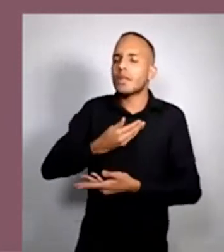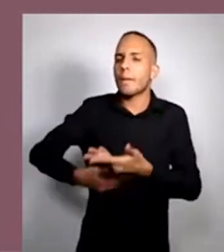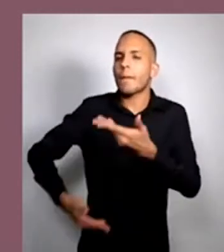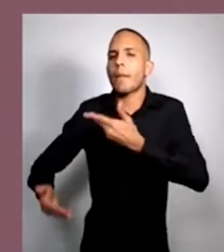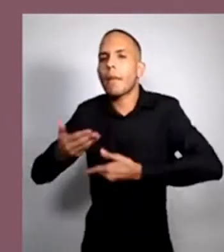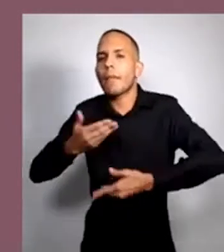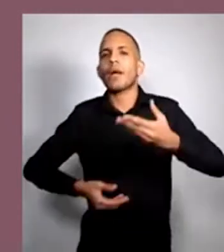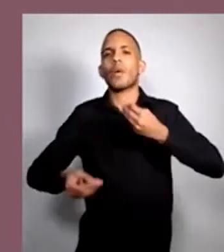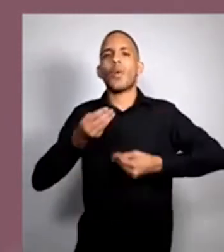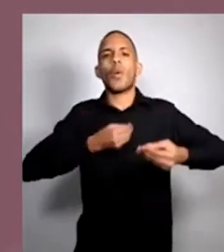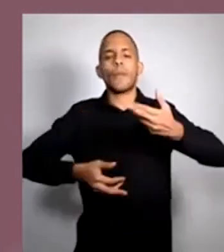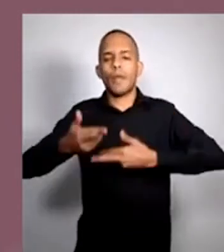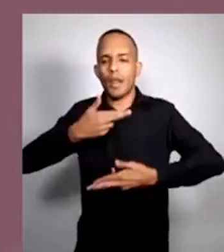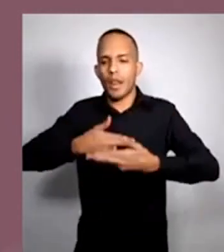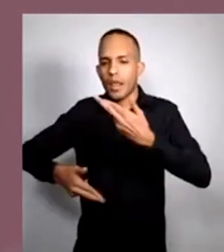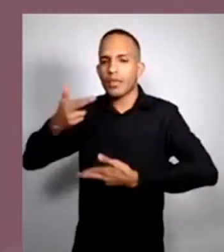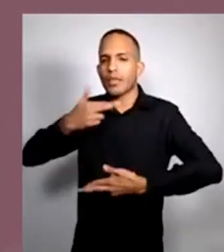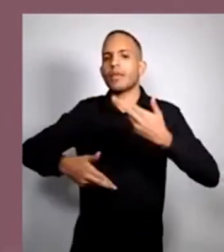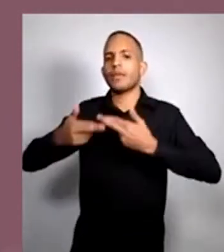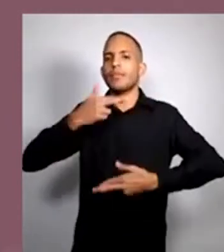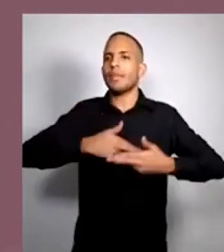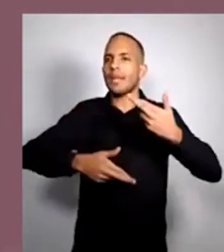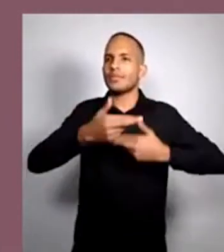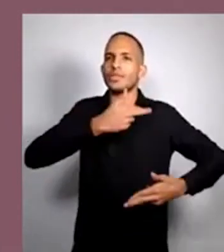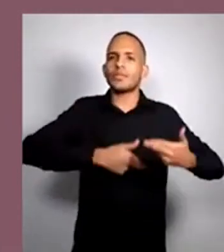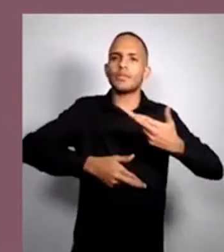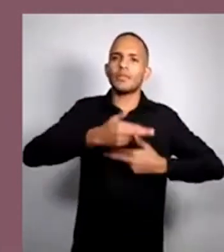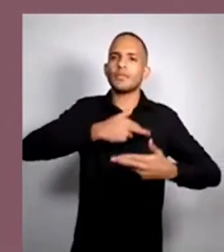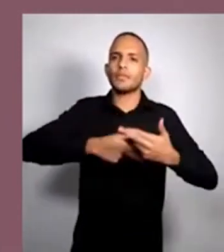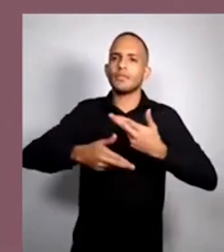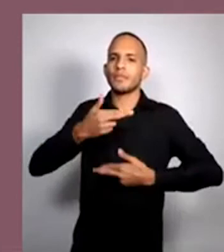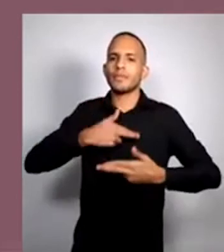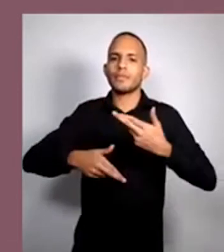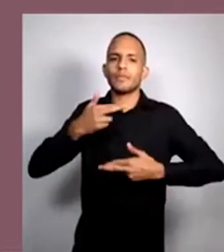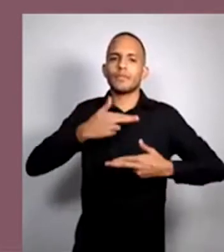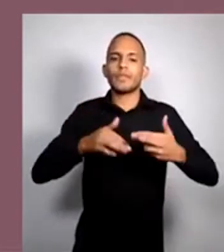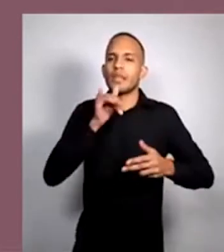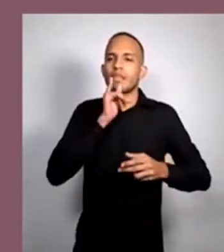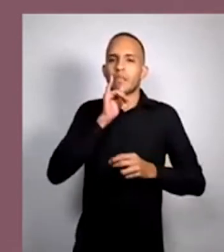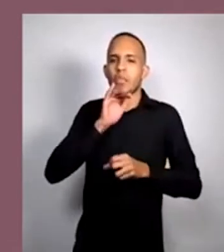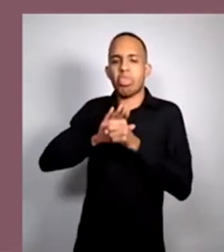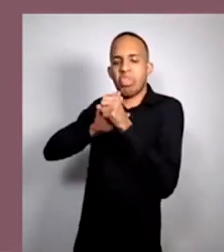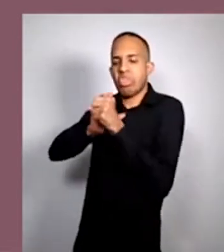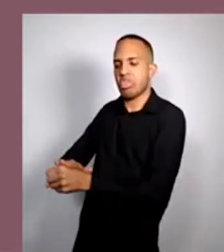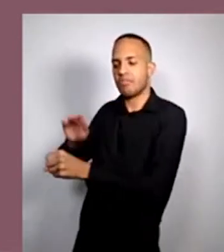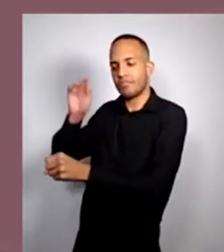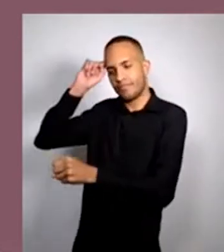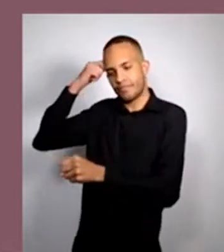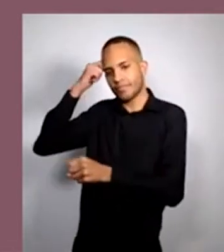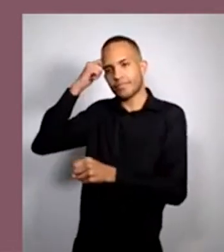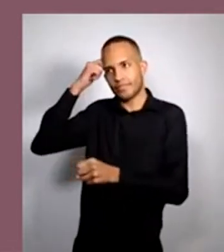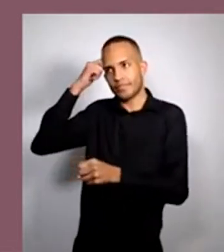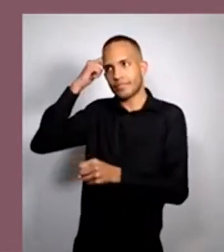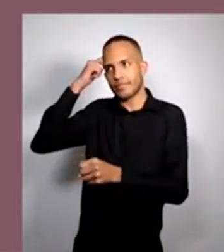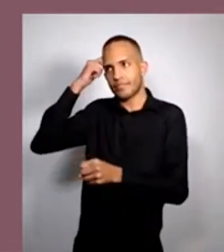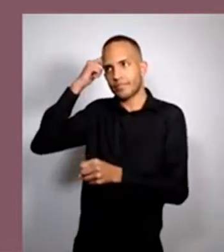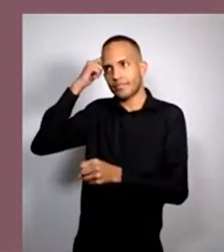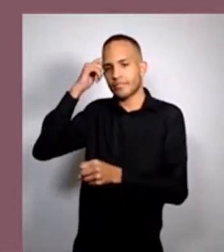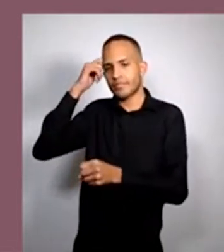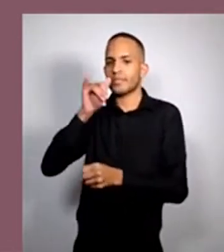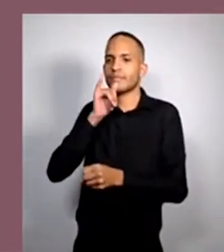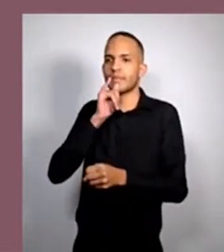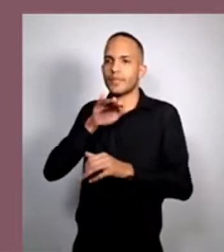de uma forma a quebrar o imaginário racista que está aí, né? E informação